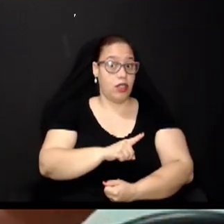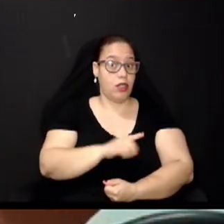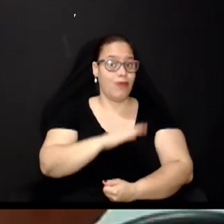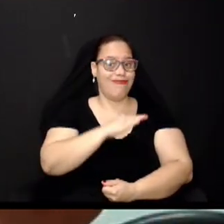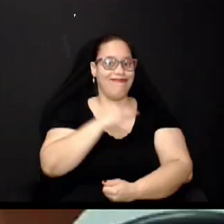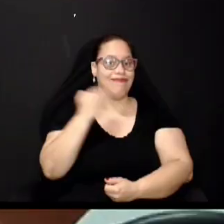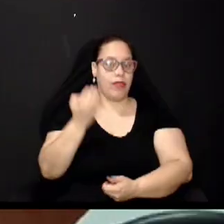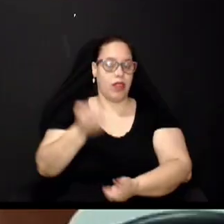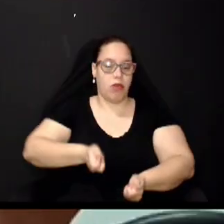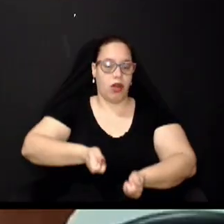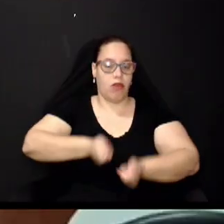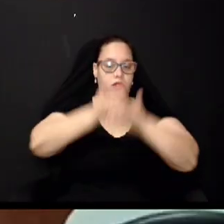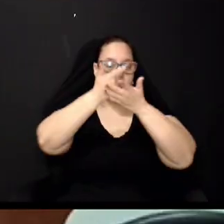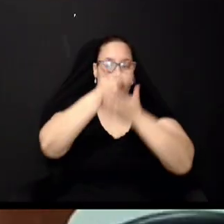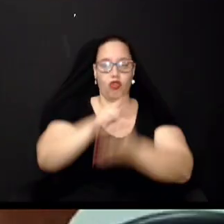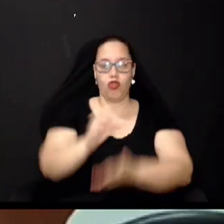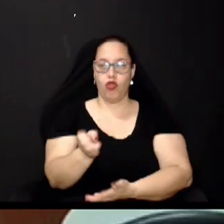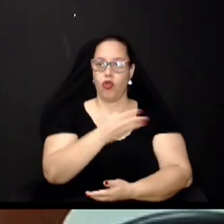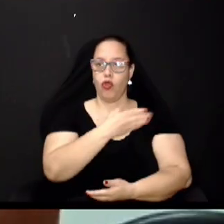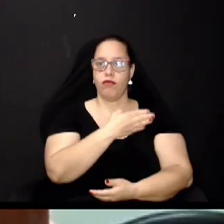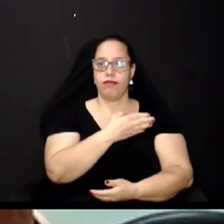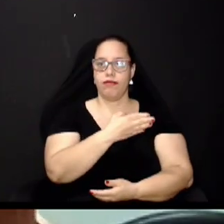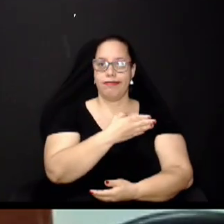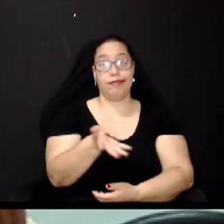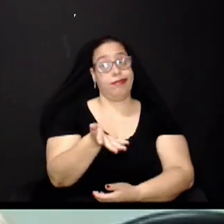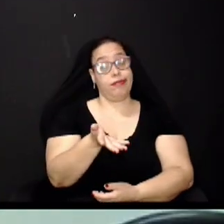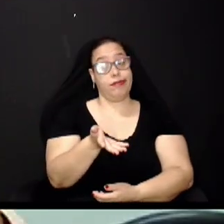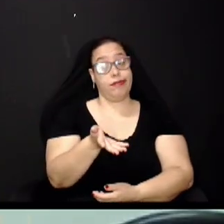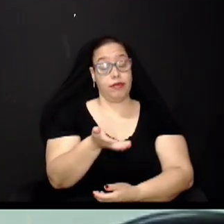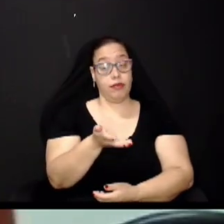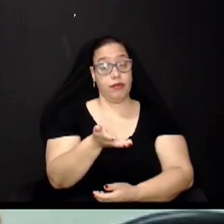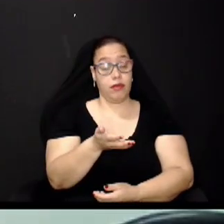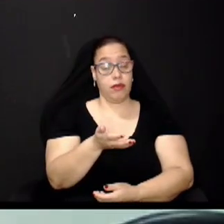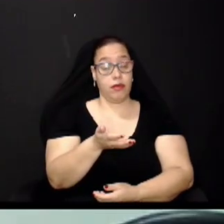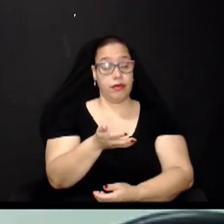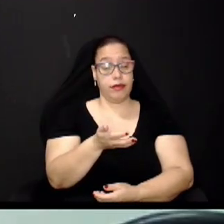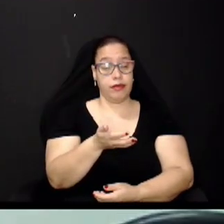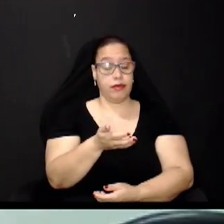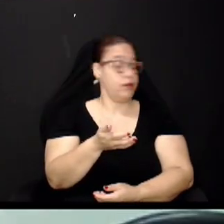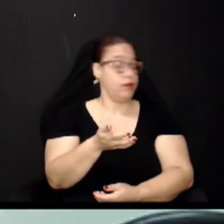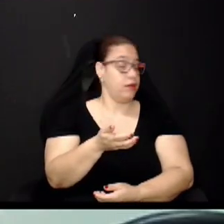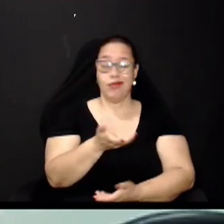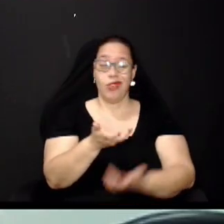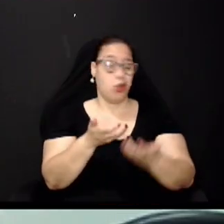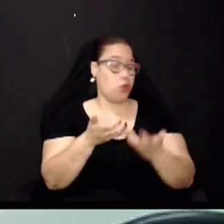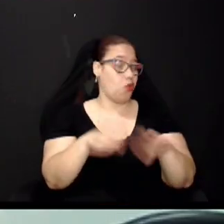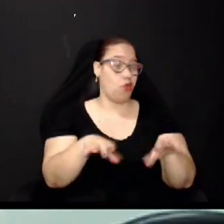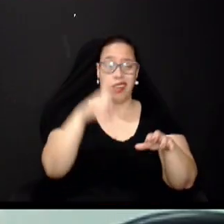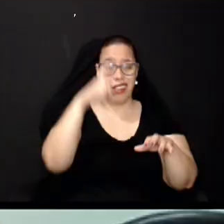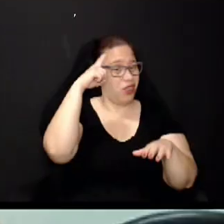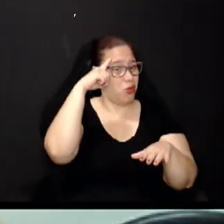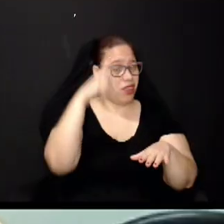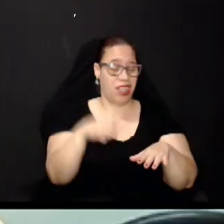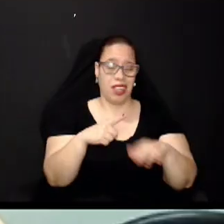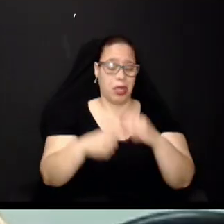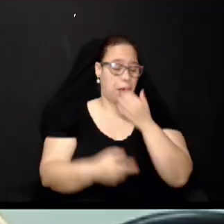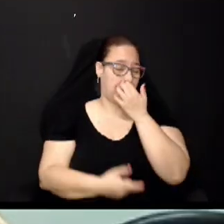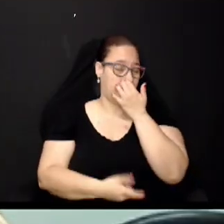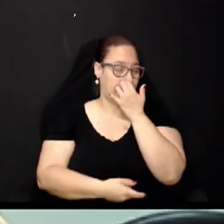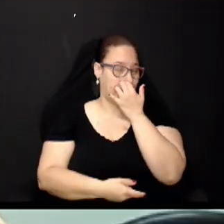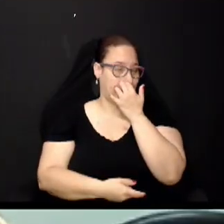renascer, né? Então, muitas vezes a gente não quer tomar decisões, né? A gente